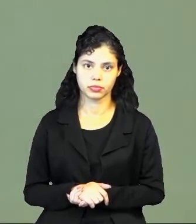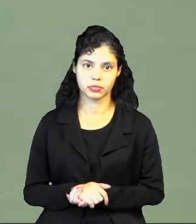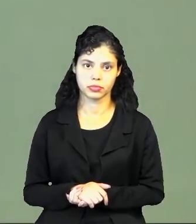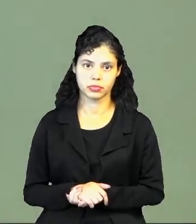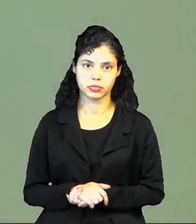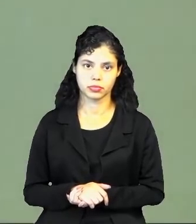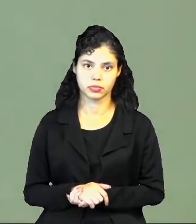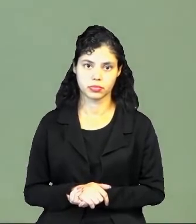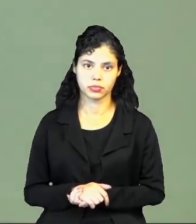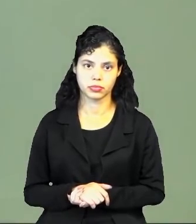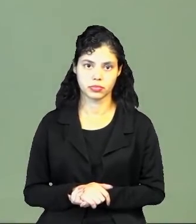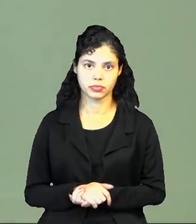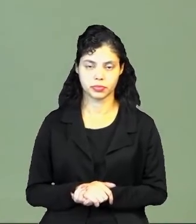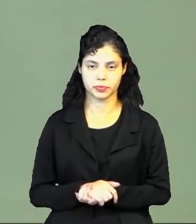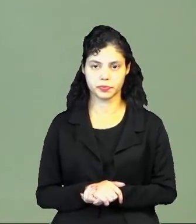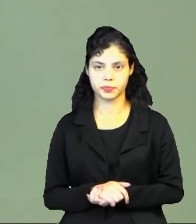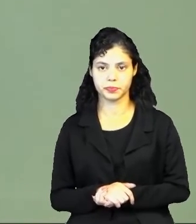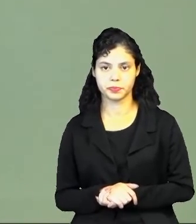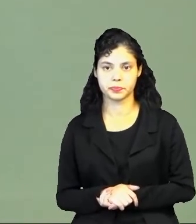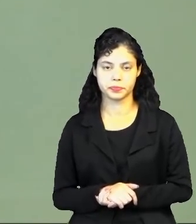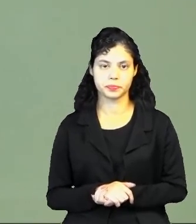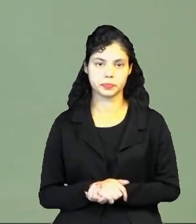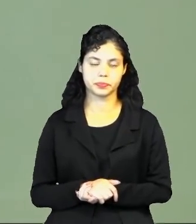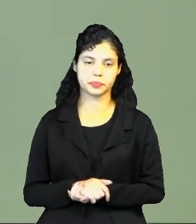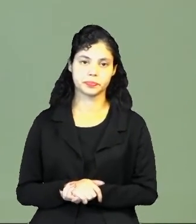Questão 5.